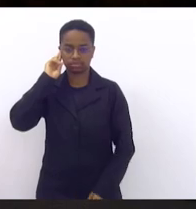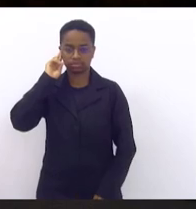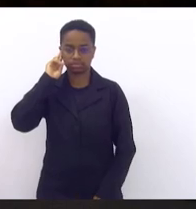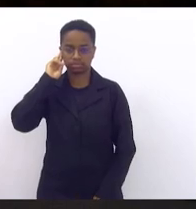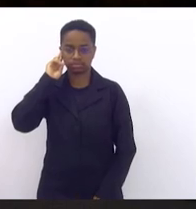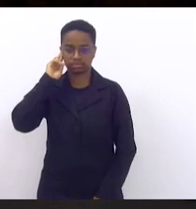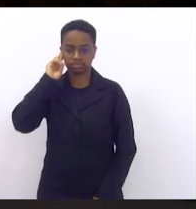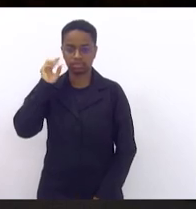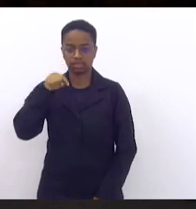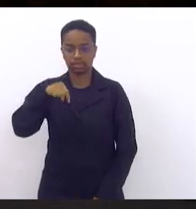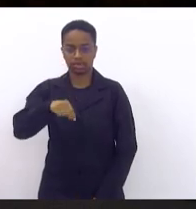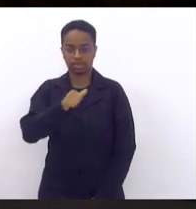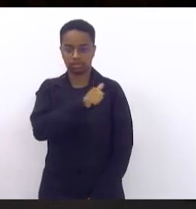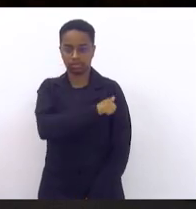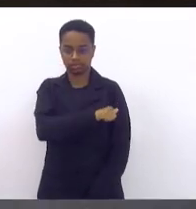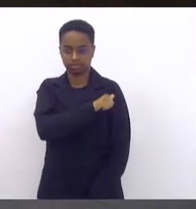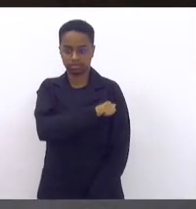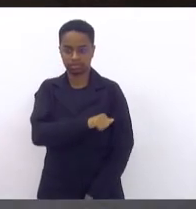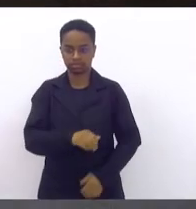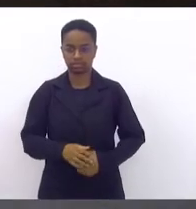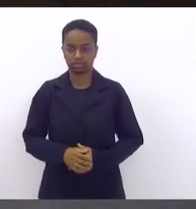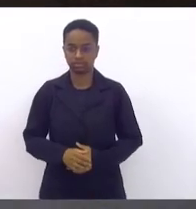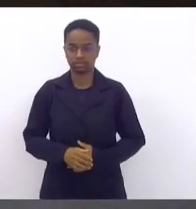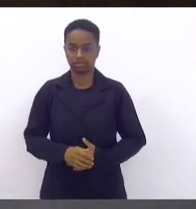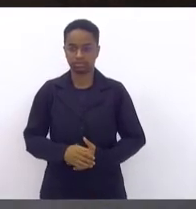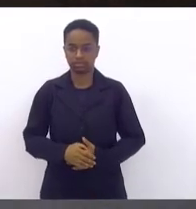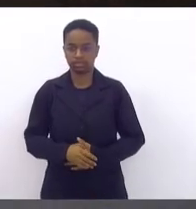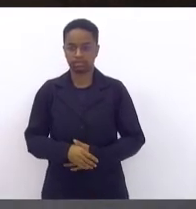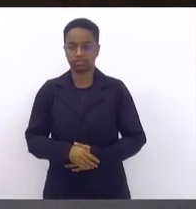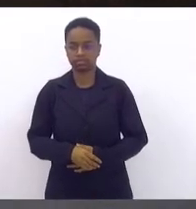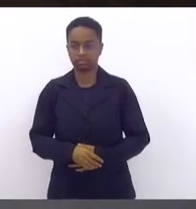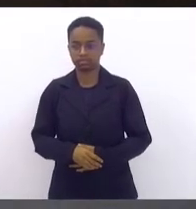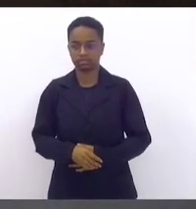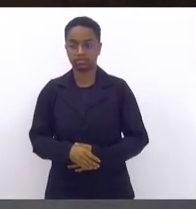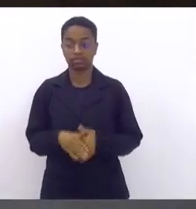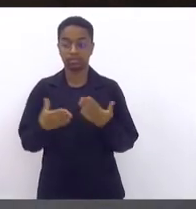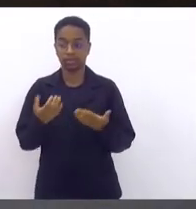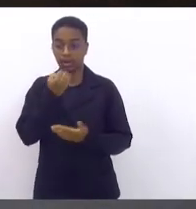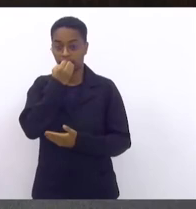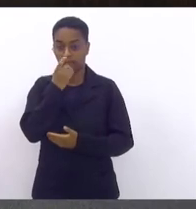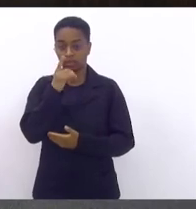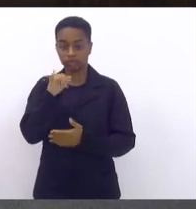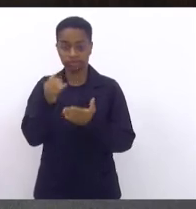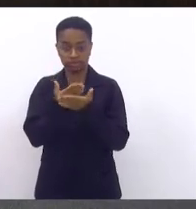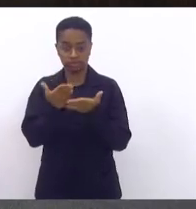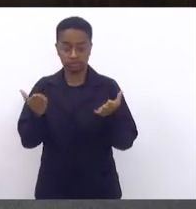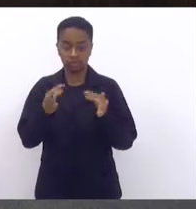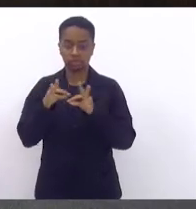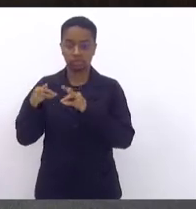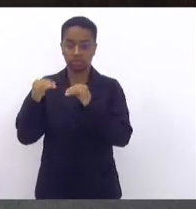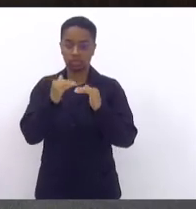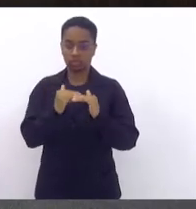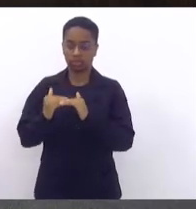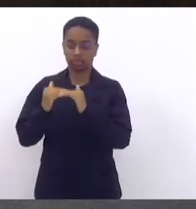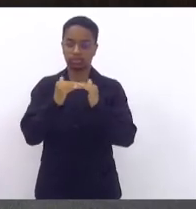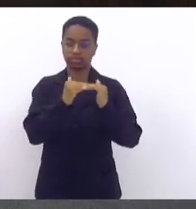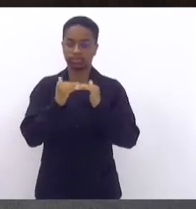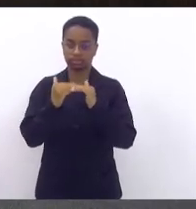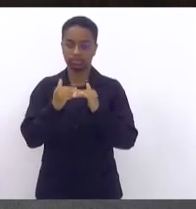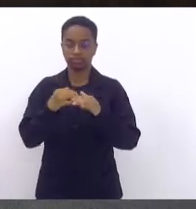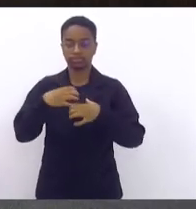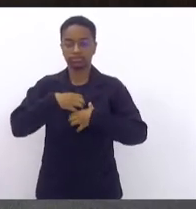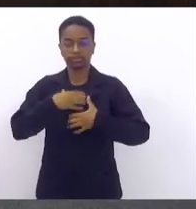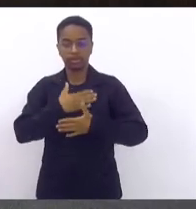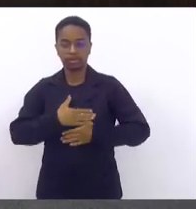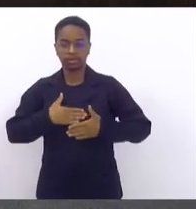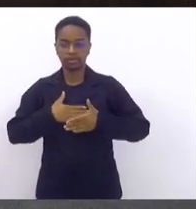do Rio de Janeiro Bom dia a todos todas e todos é um